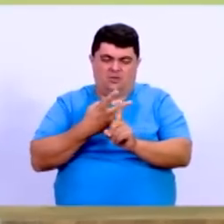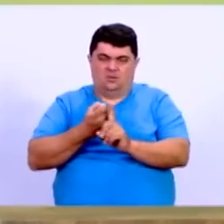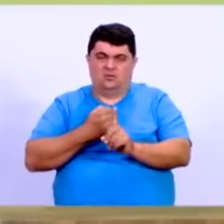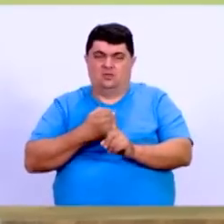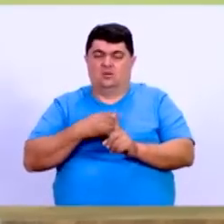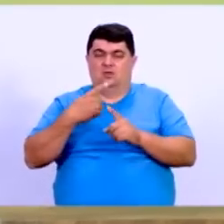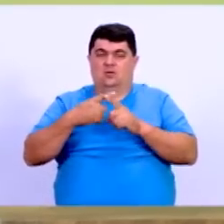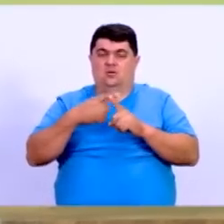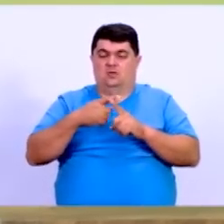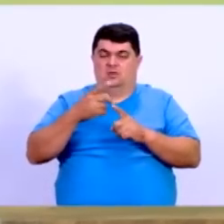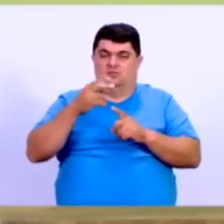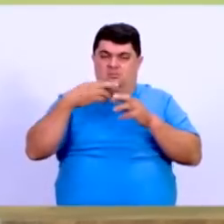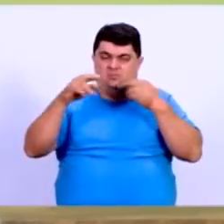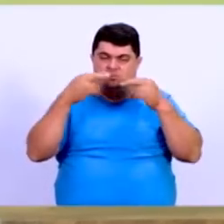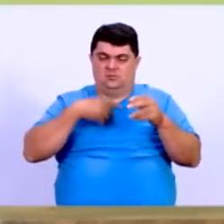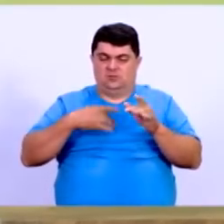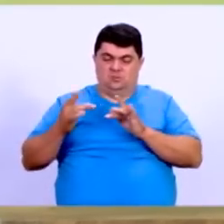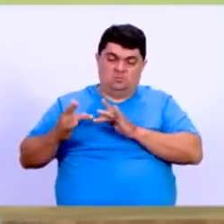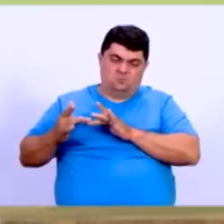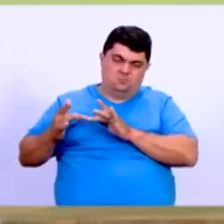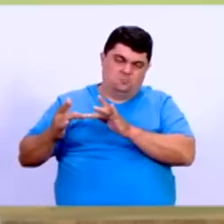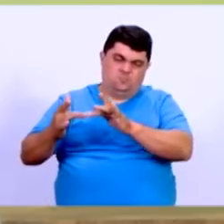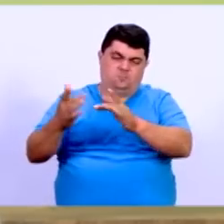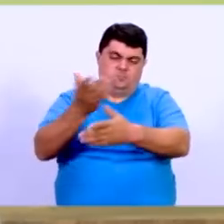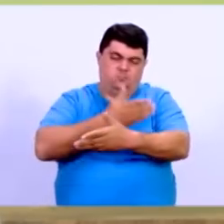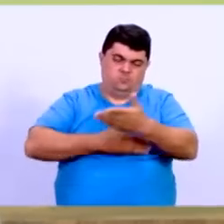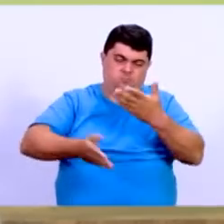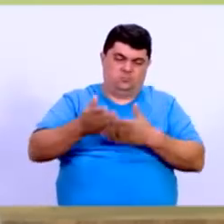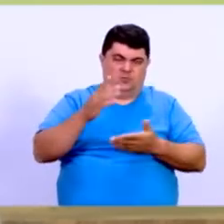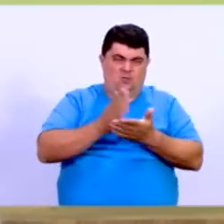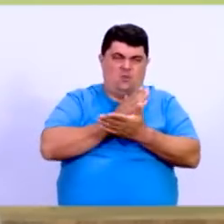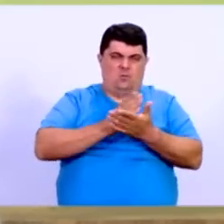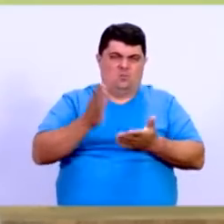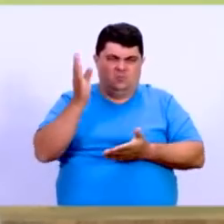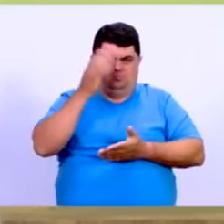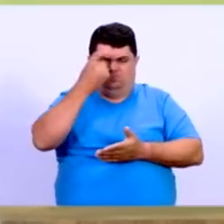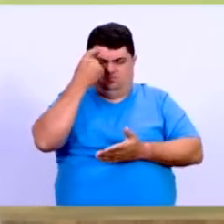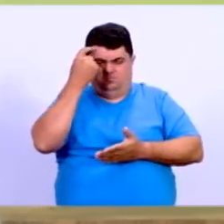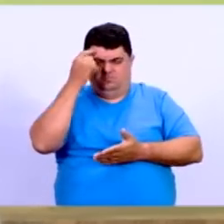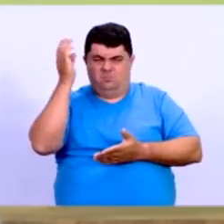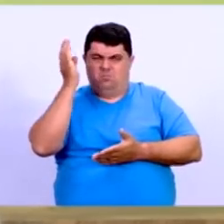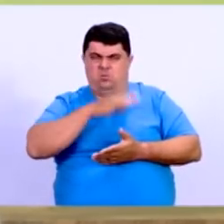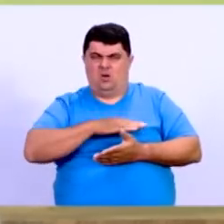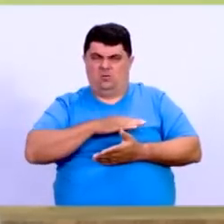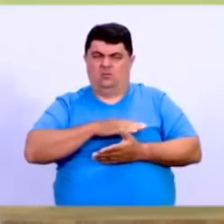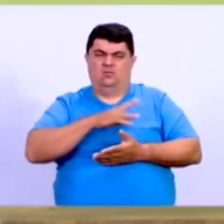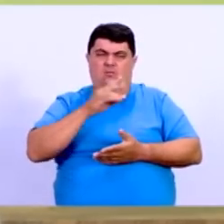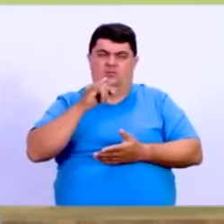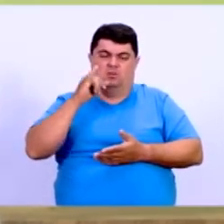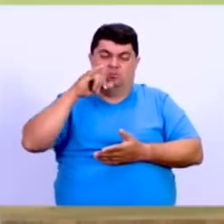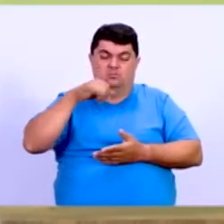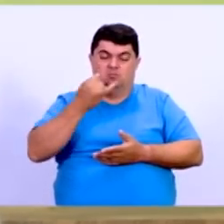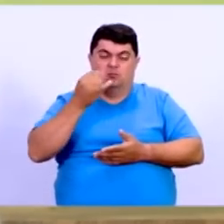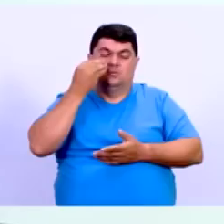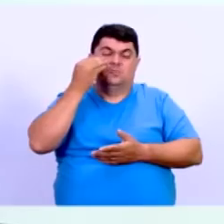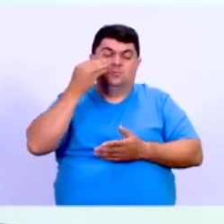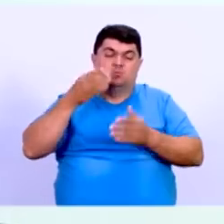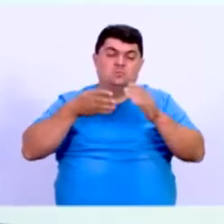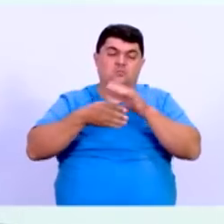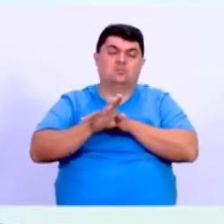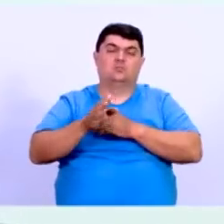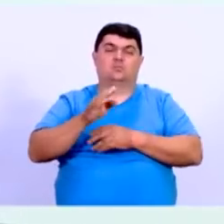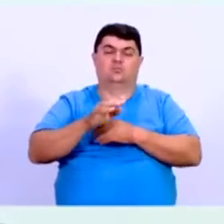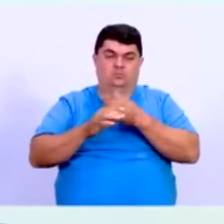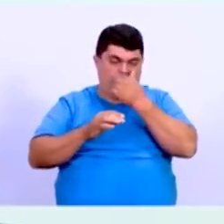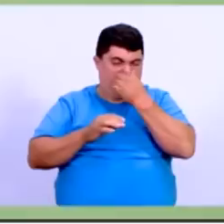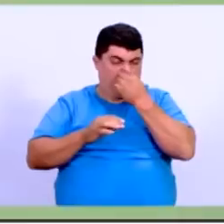une pessoas, no meio dessas pessoas tem pessoas mal intencionadas. Elas vão usar a fragilidade dessa rede para tirar proveito. Muito bem. E olha